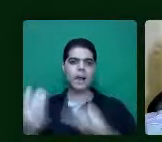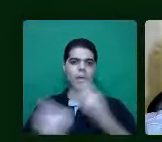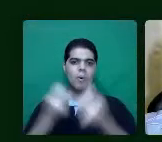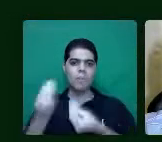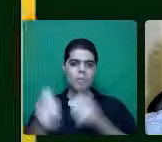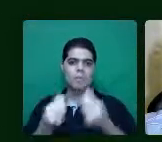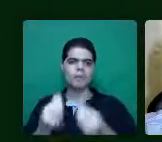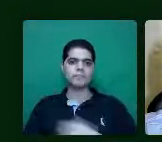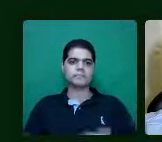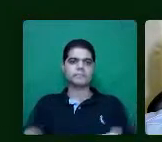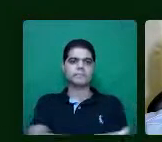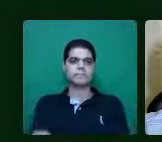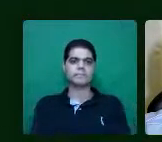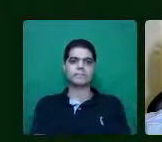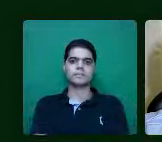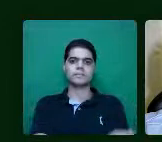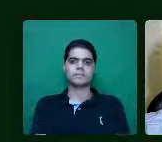mentorias.